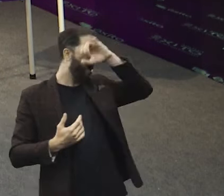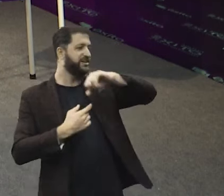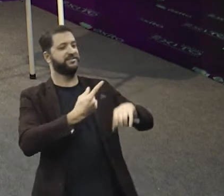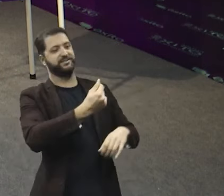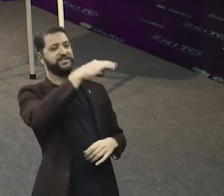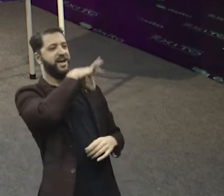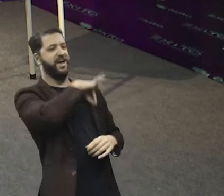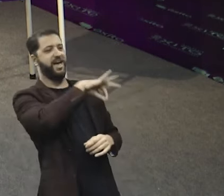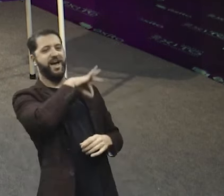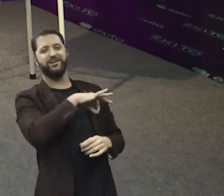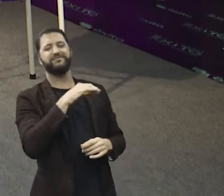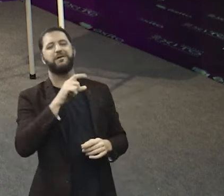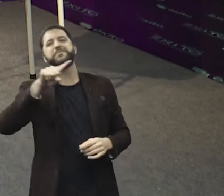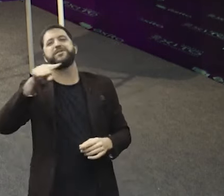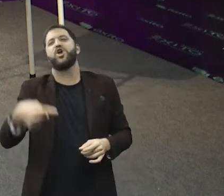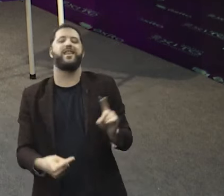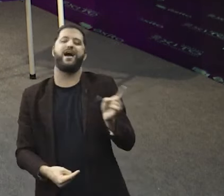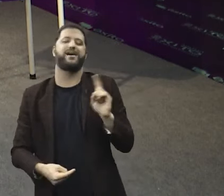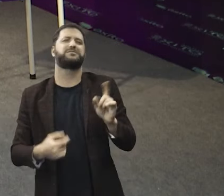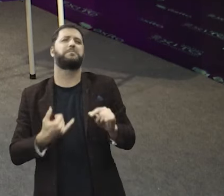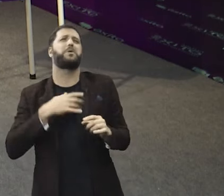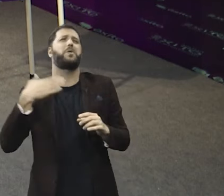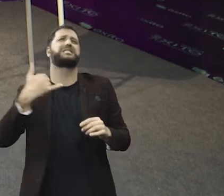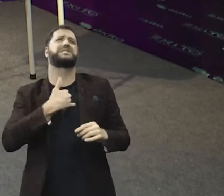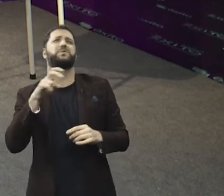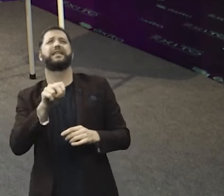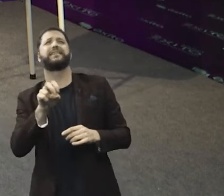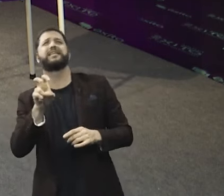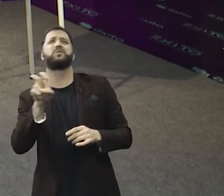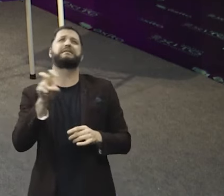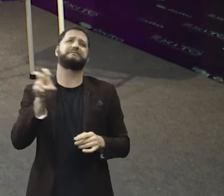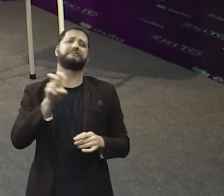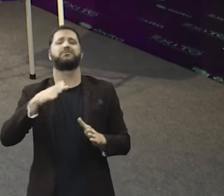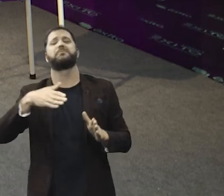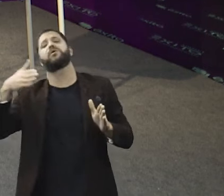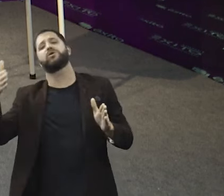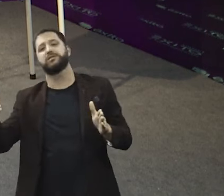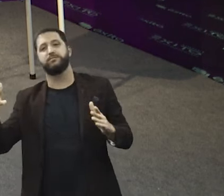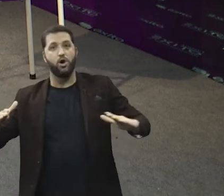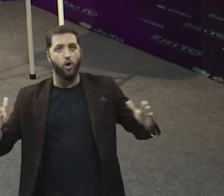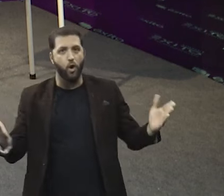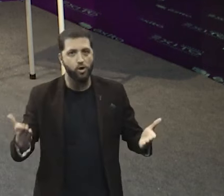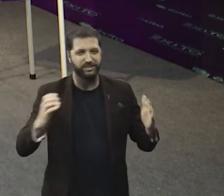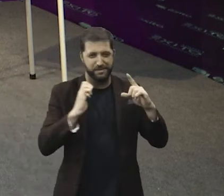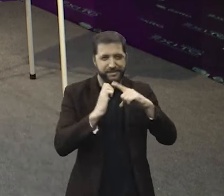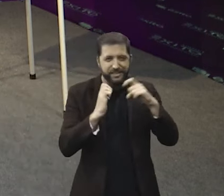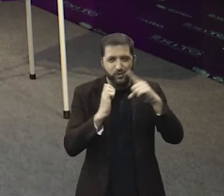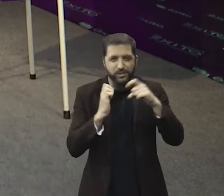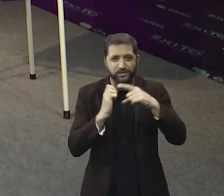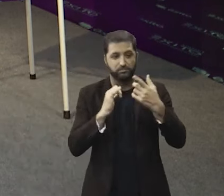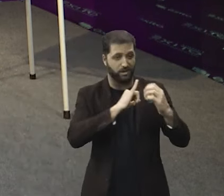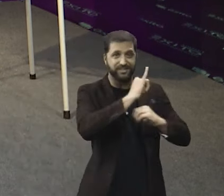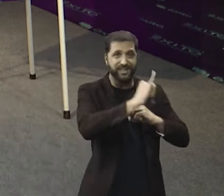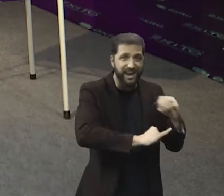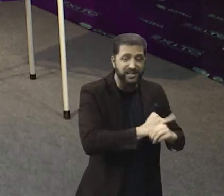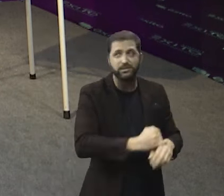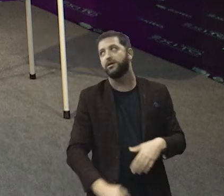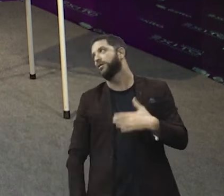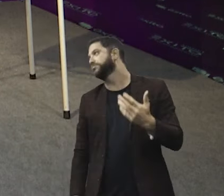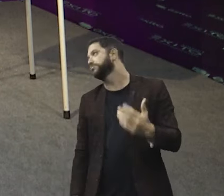milionário fosse milionário lá pros 50 55 anos agora com empreendedorismo agora com a internet gente no meu